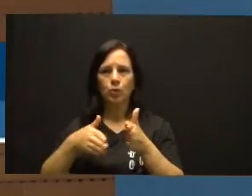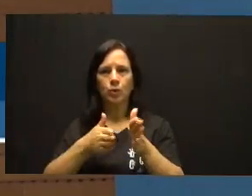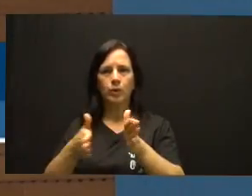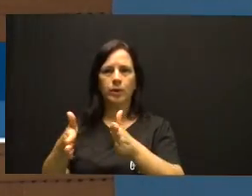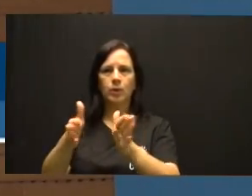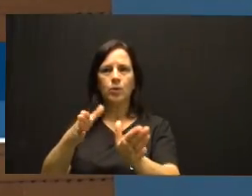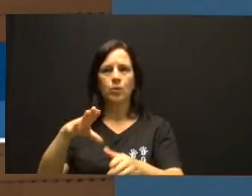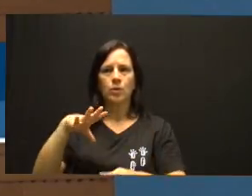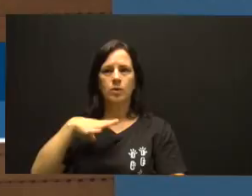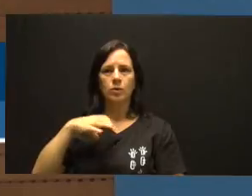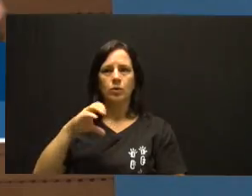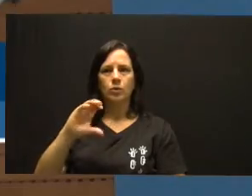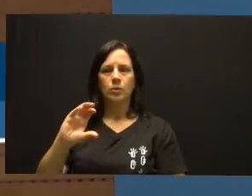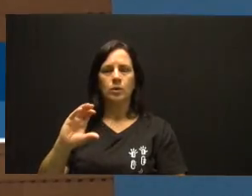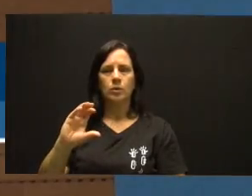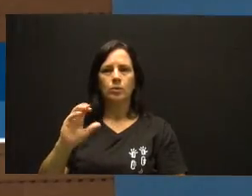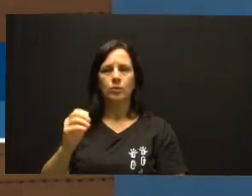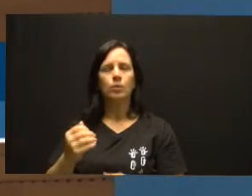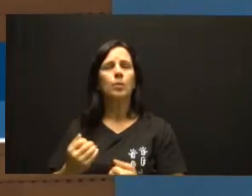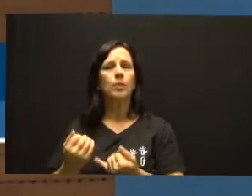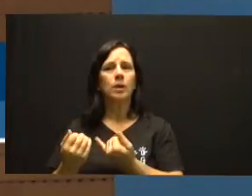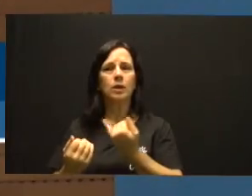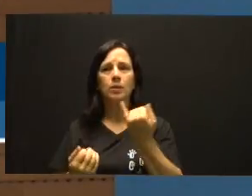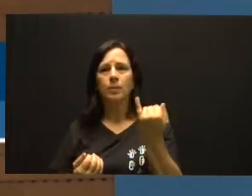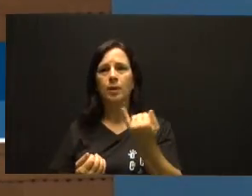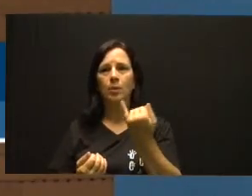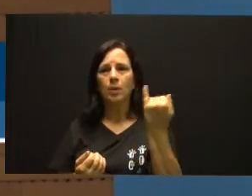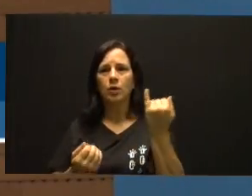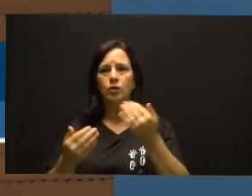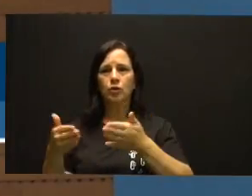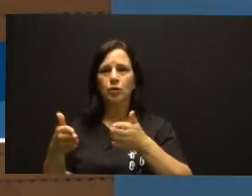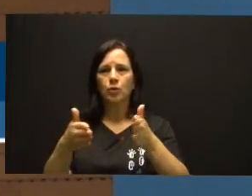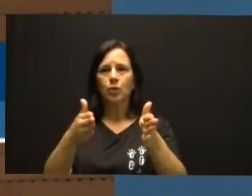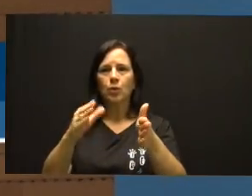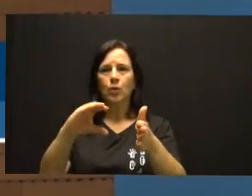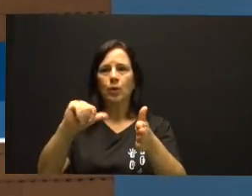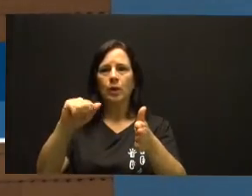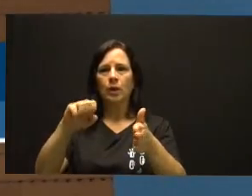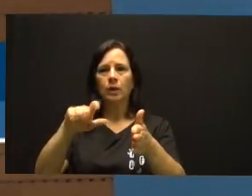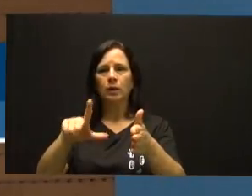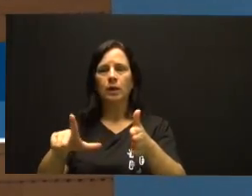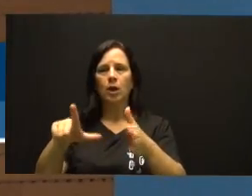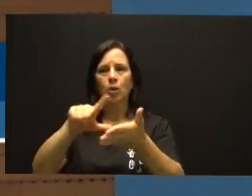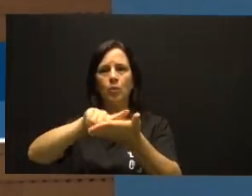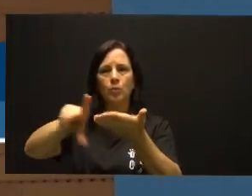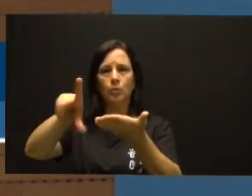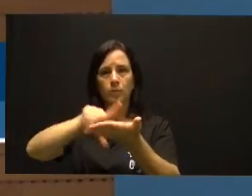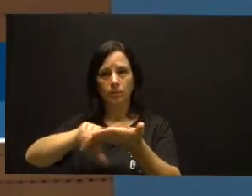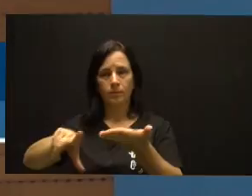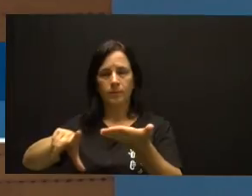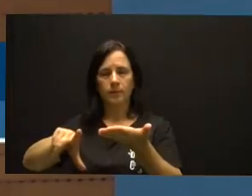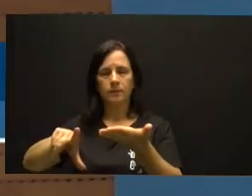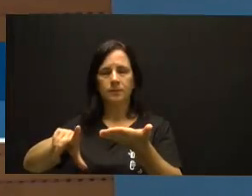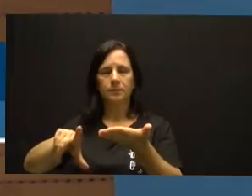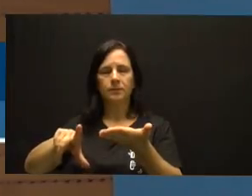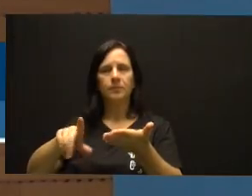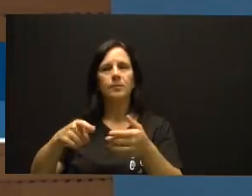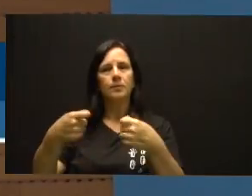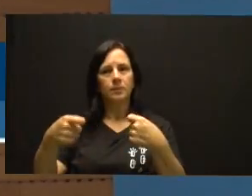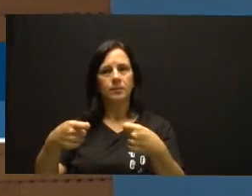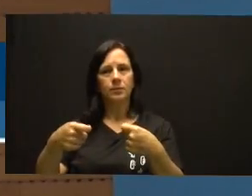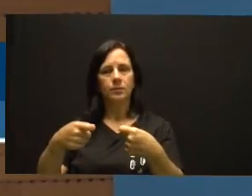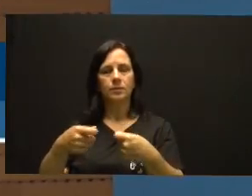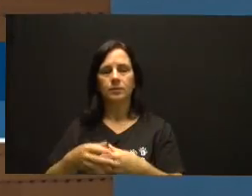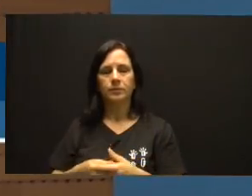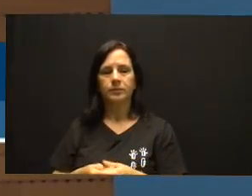Cubatão, principalmente do canal da Nossa Senhora da Lapa, que nunca foi desassoreado. Estou falando nesse